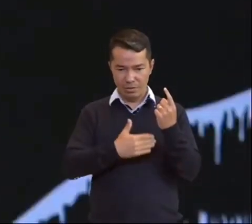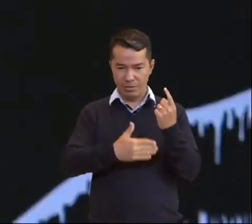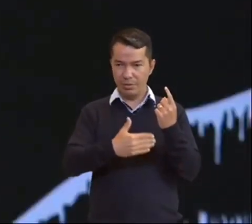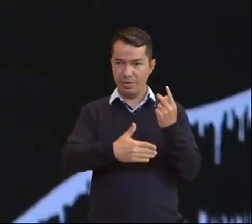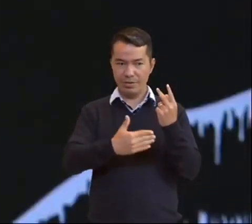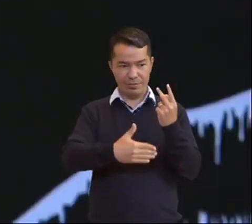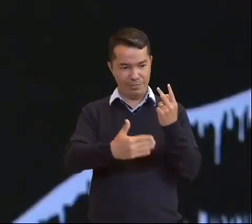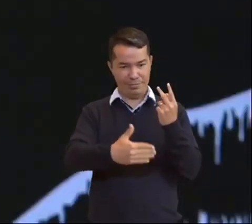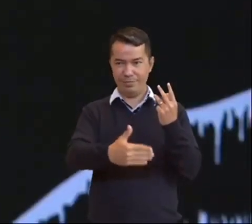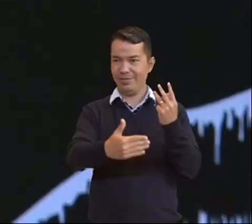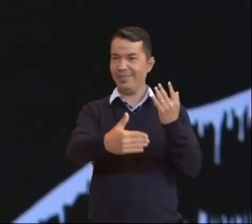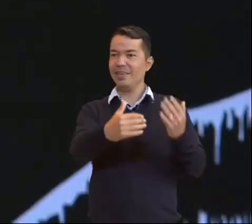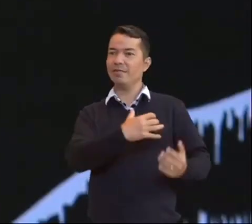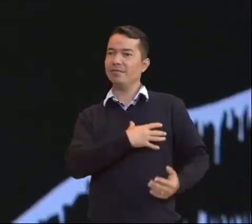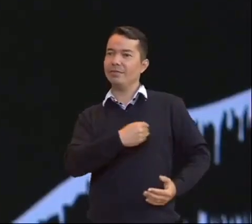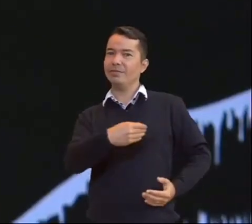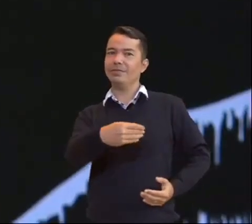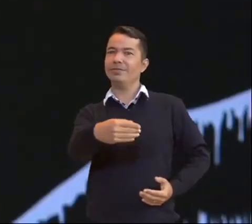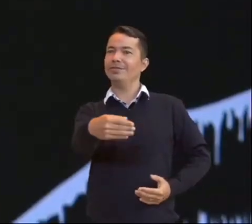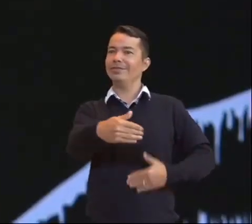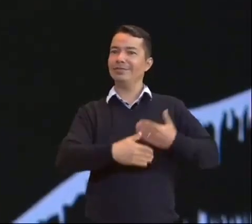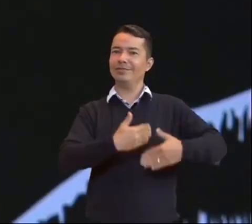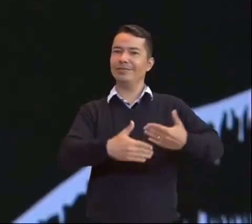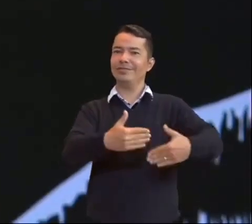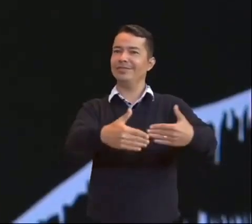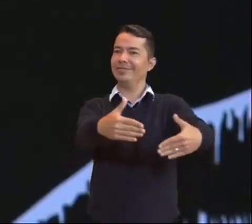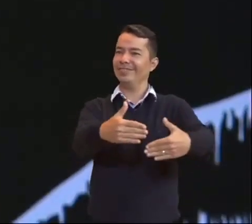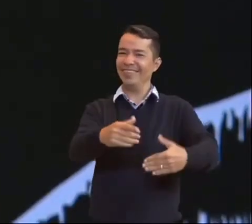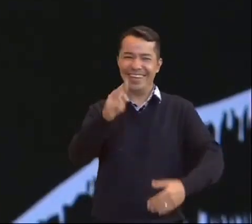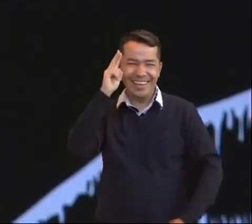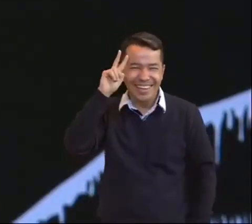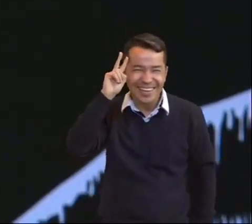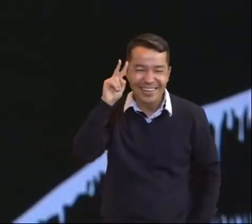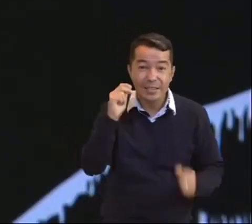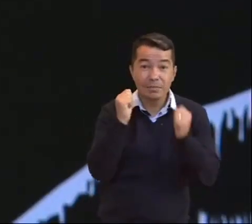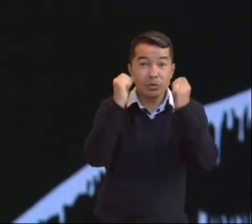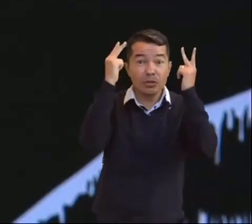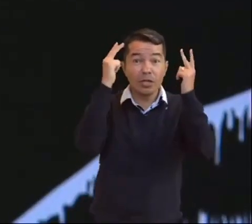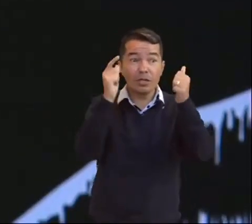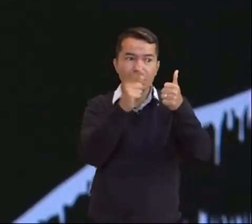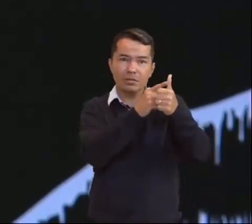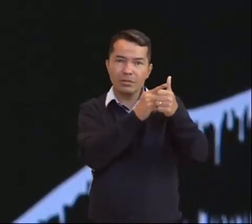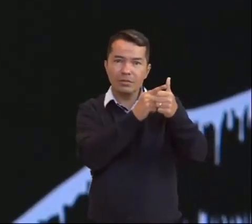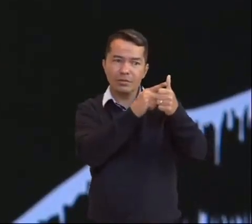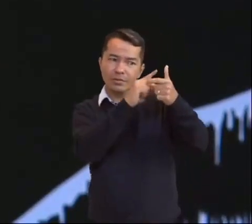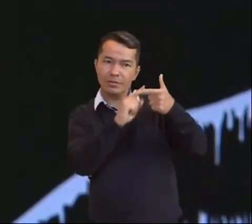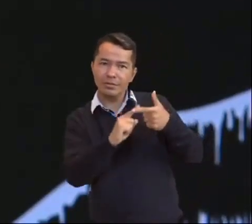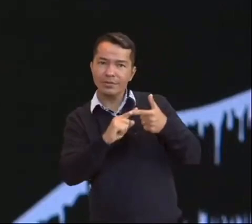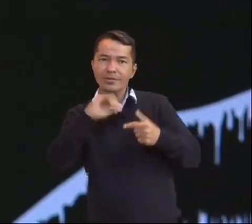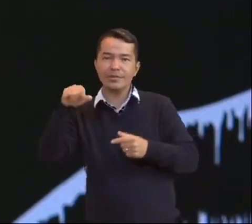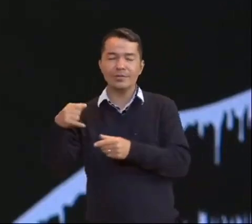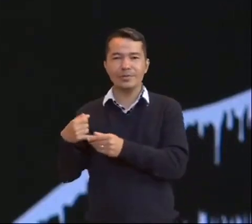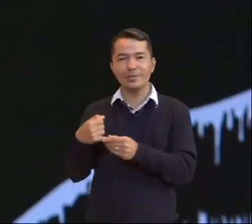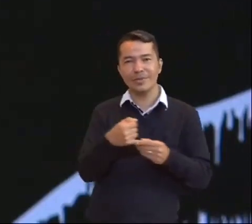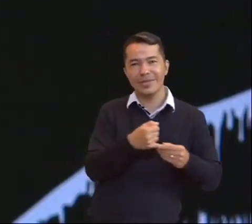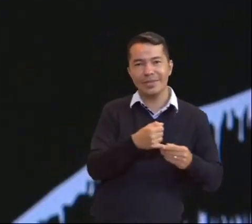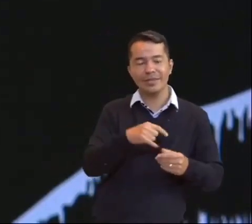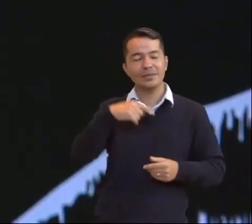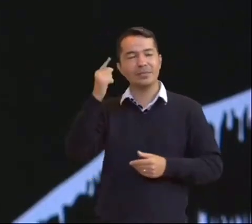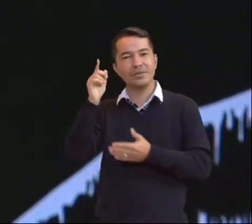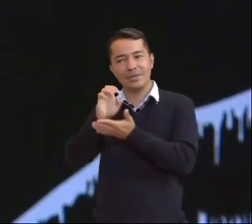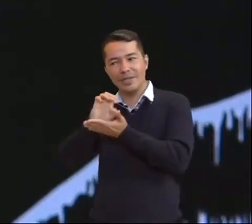quando os líderes estão juntos, Moisés e Josué, Elias e Eliseu, e nas